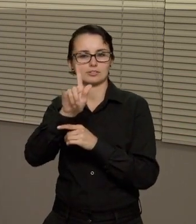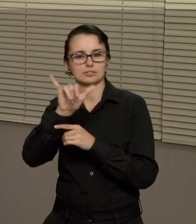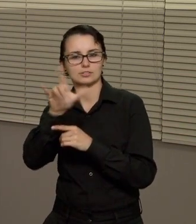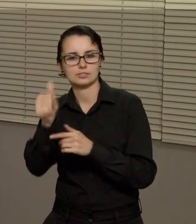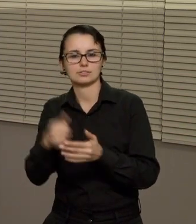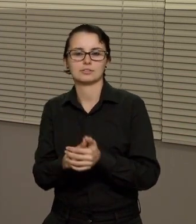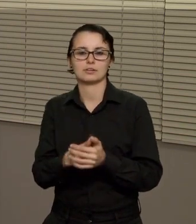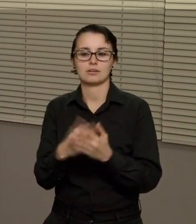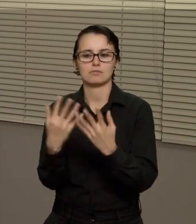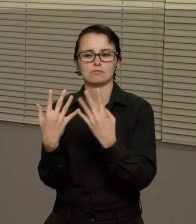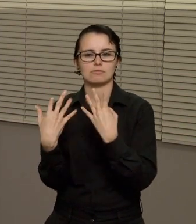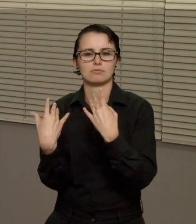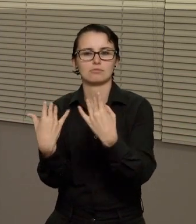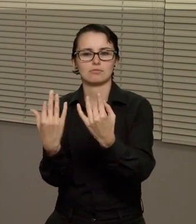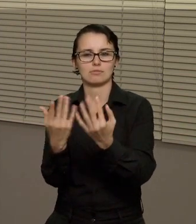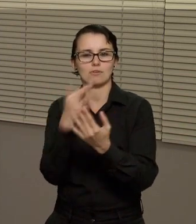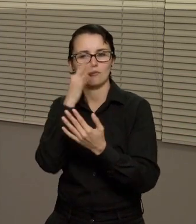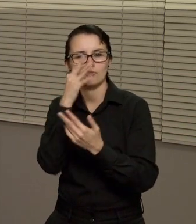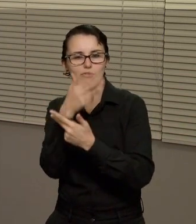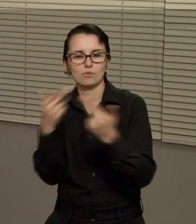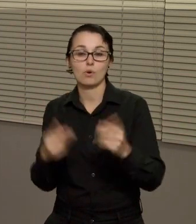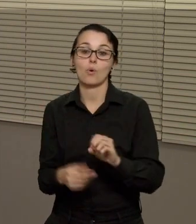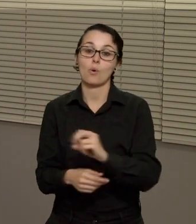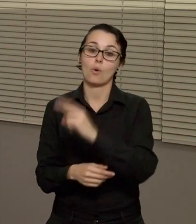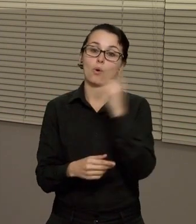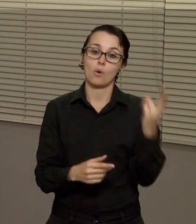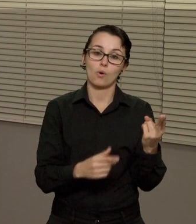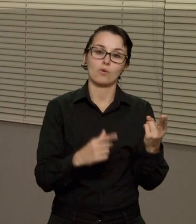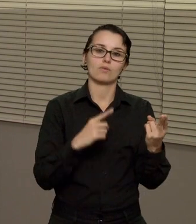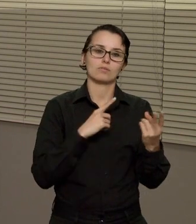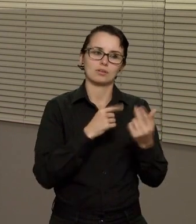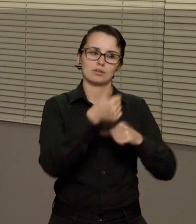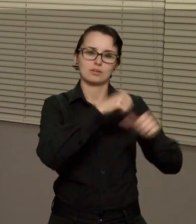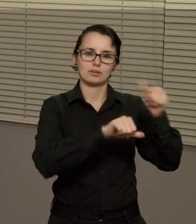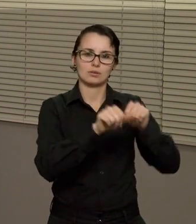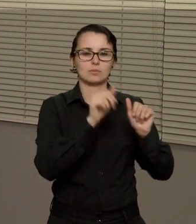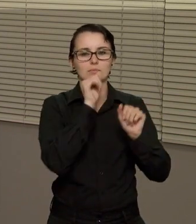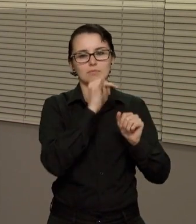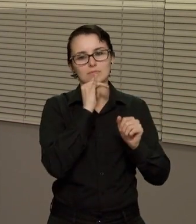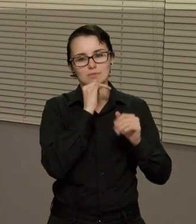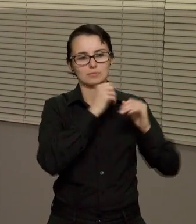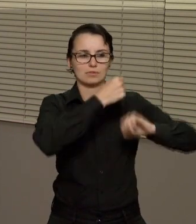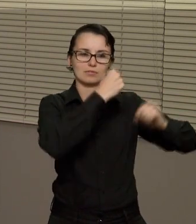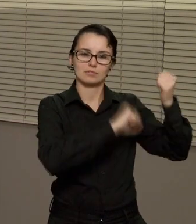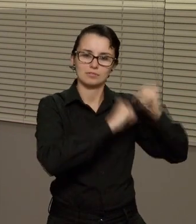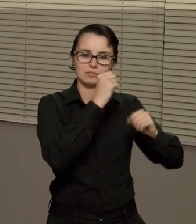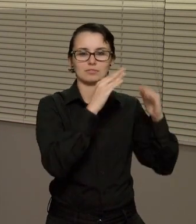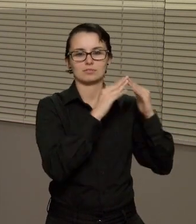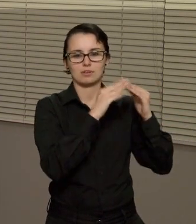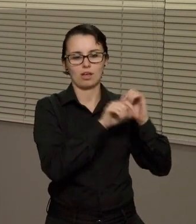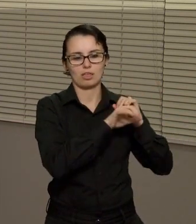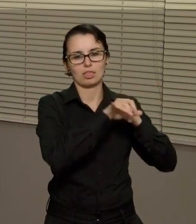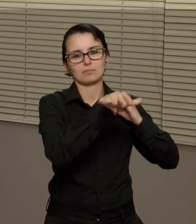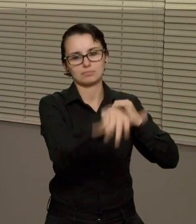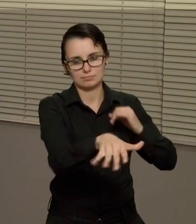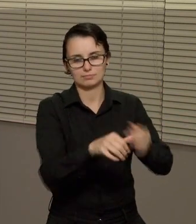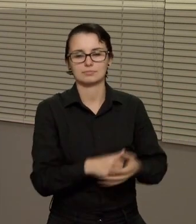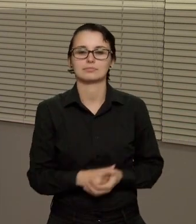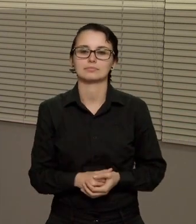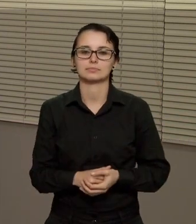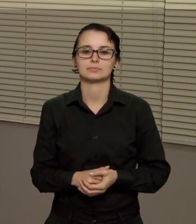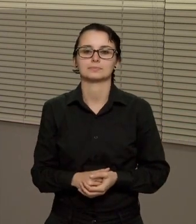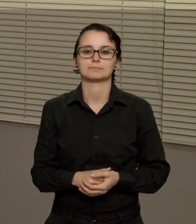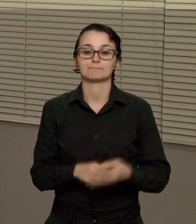algas, ou de origem antropogênica, como despejos de esgoto domésticos e industriais.